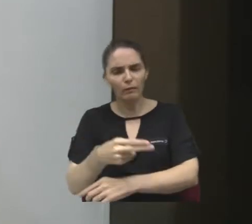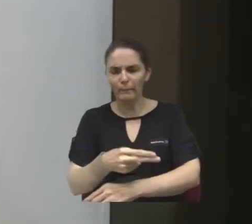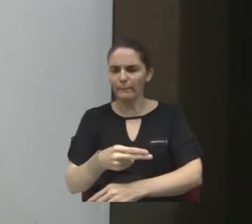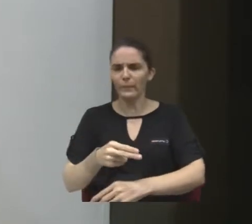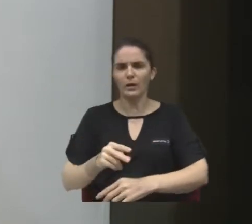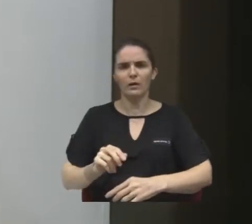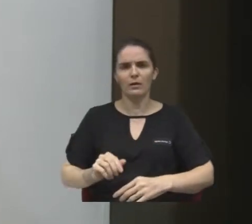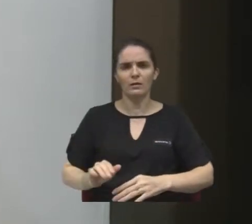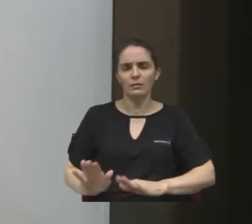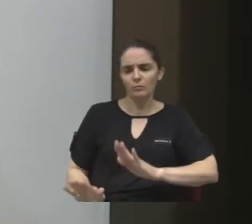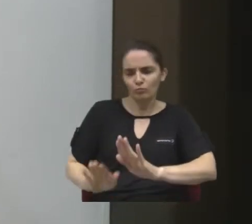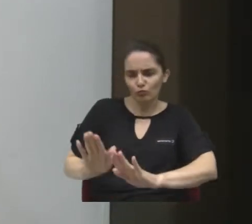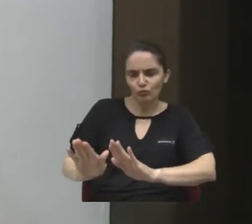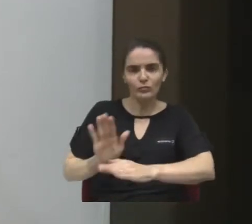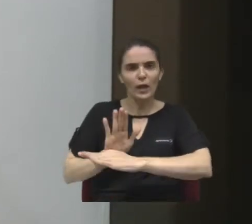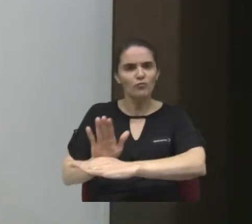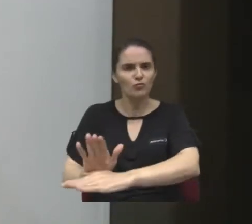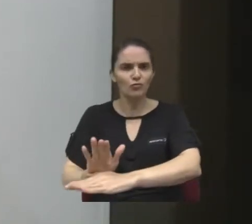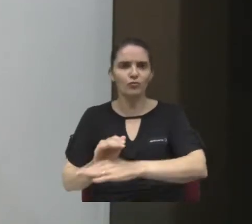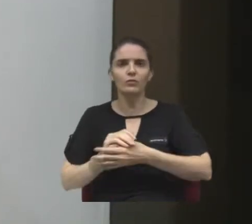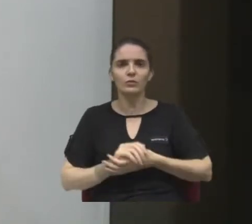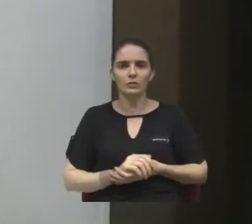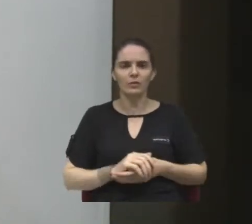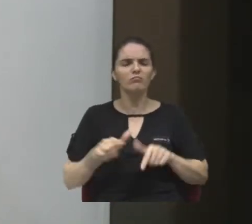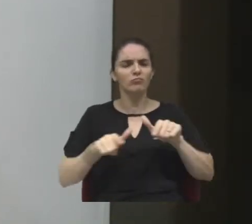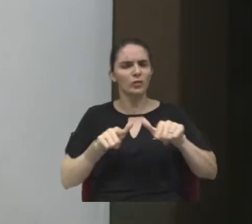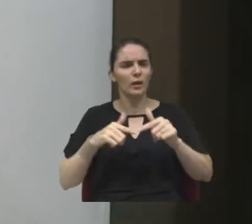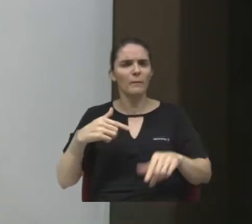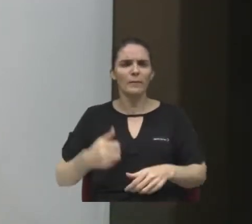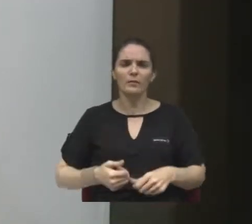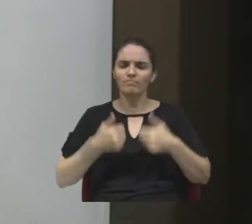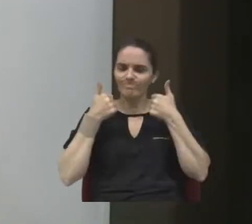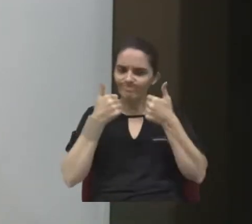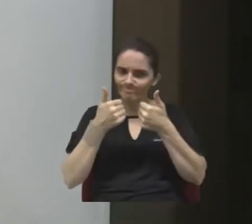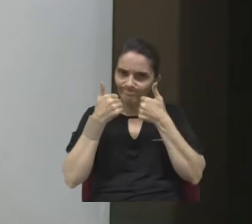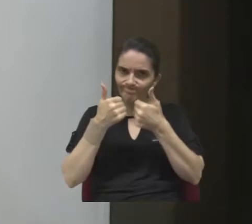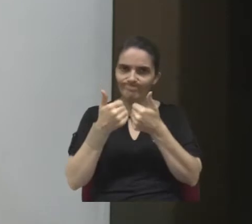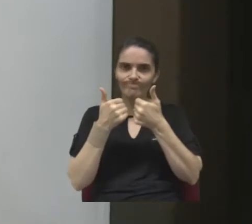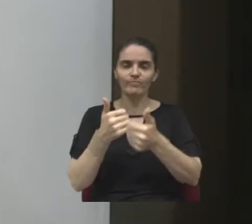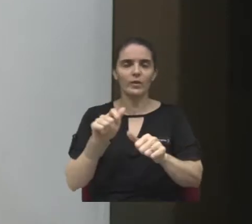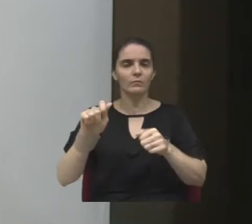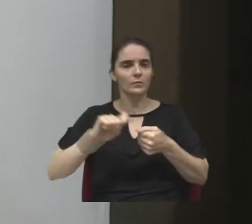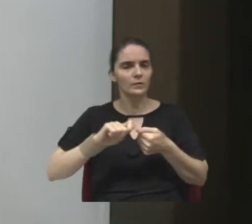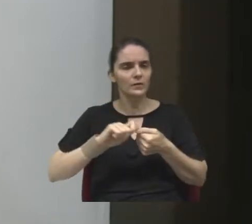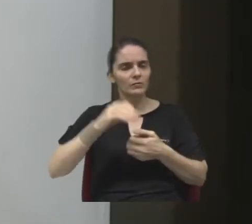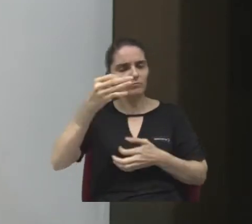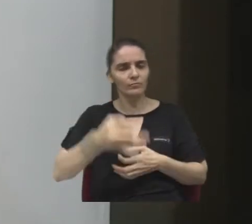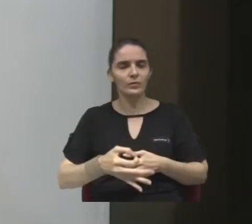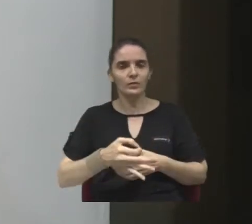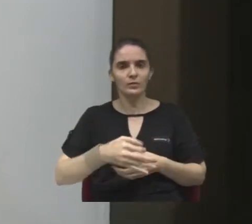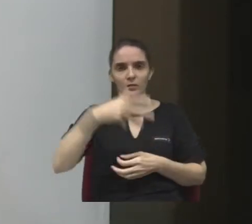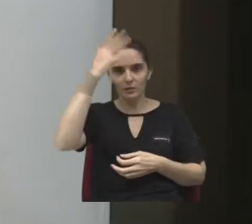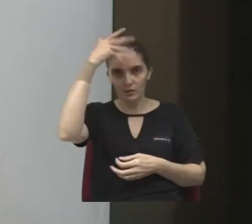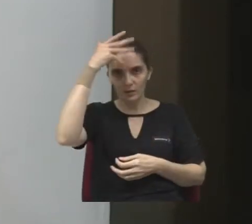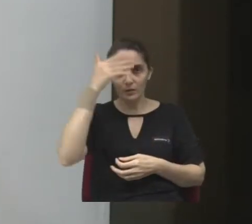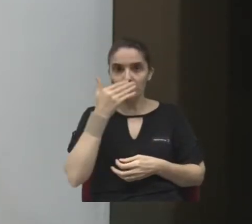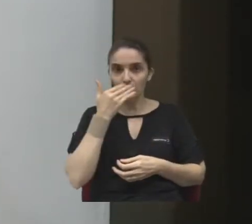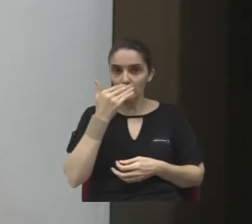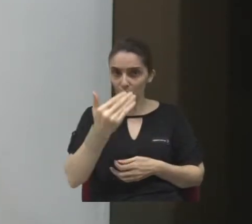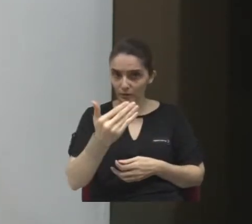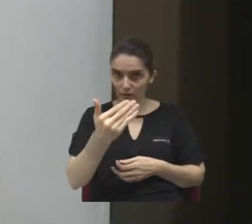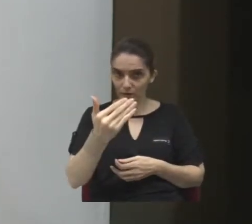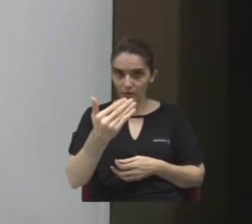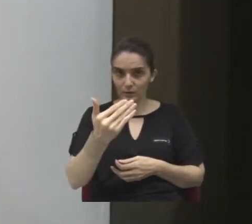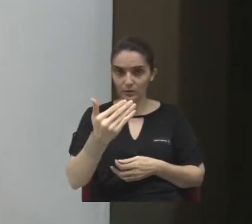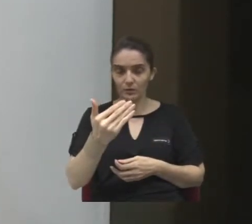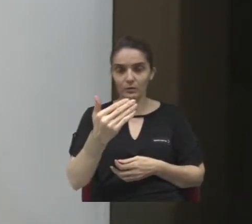local, um trabalho bonito que está sendo feito, e que vou pedir depois para que o presidente da comissão passe